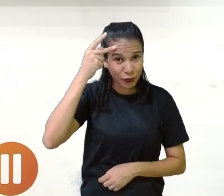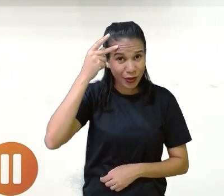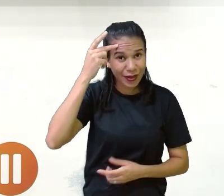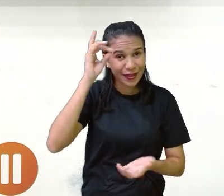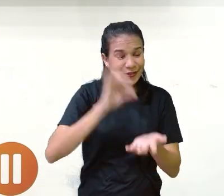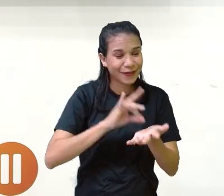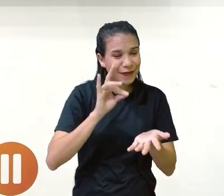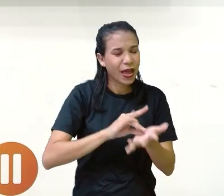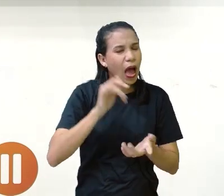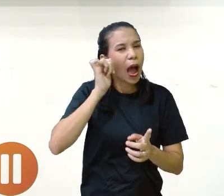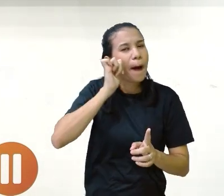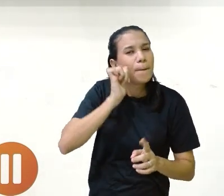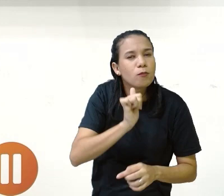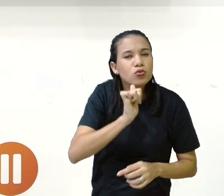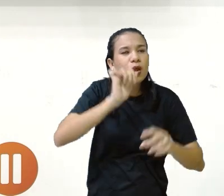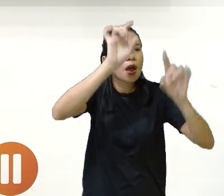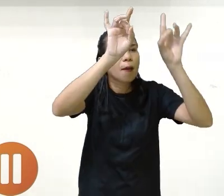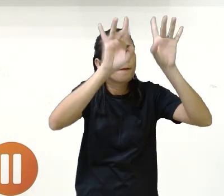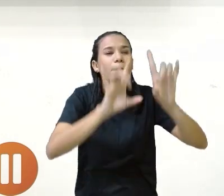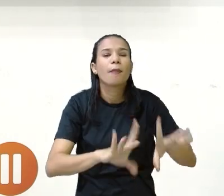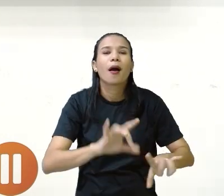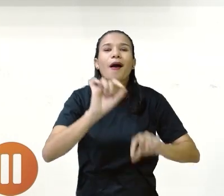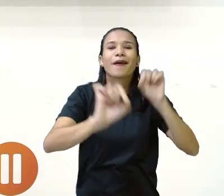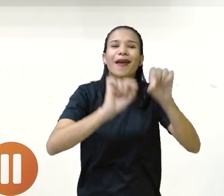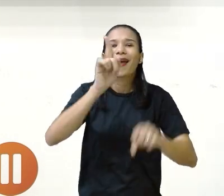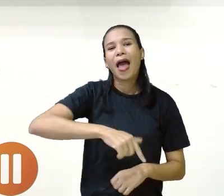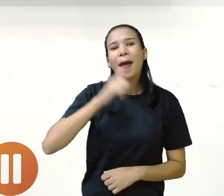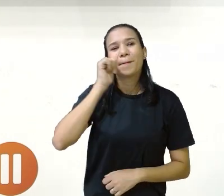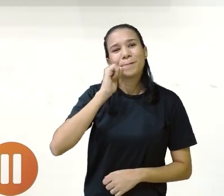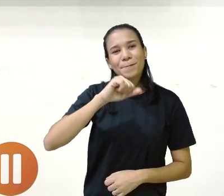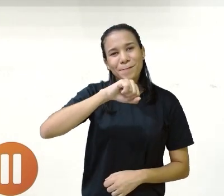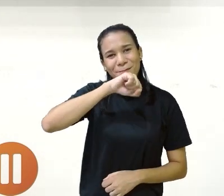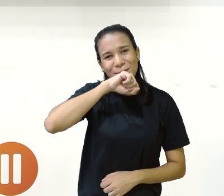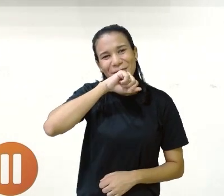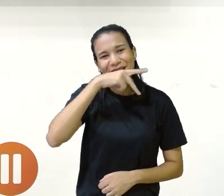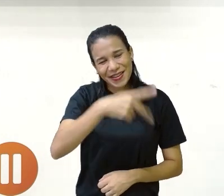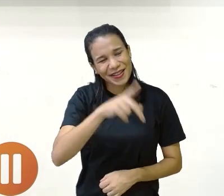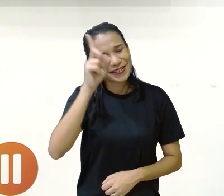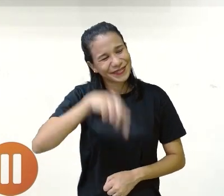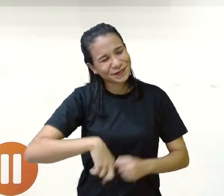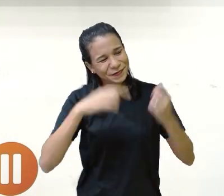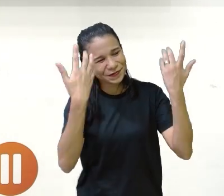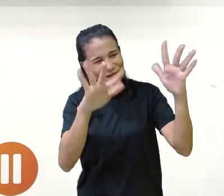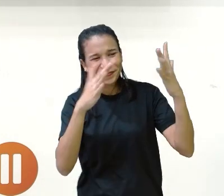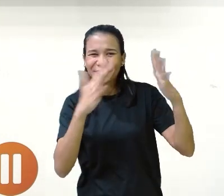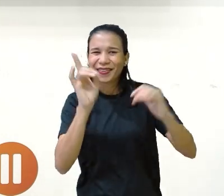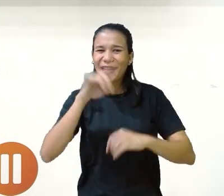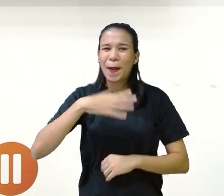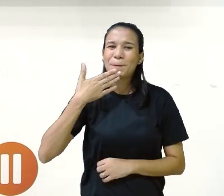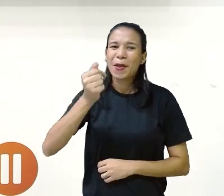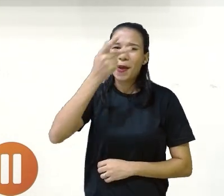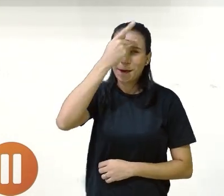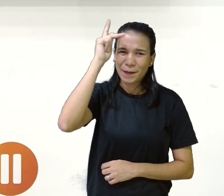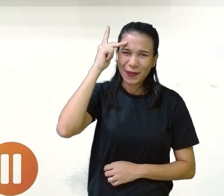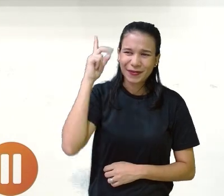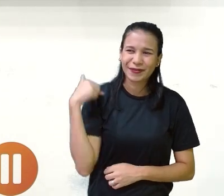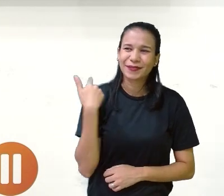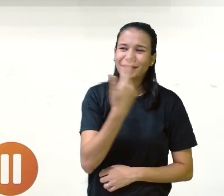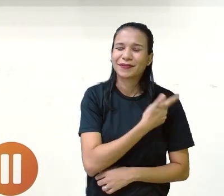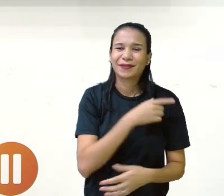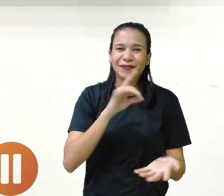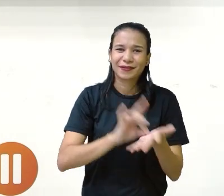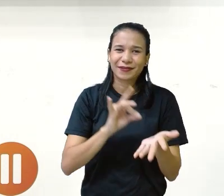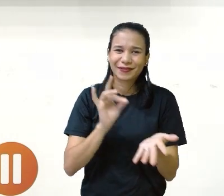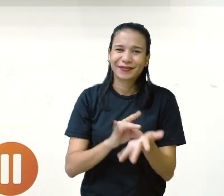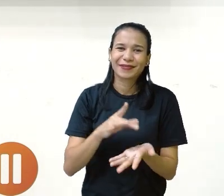inspira ele, a mulher que inspira ele é a mãe, né? A melhor pessoa, né? Melhor pessoa para a gente